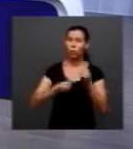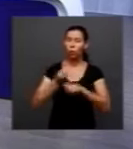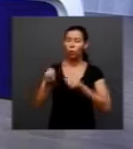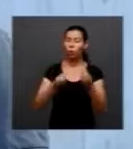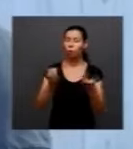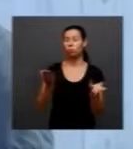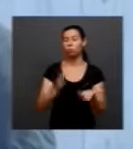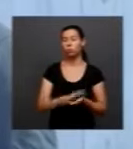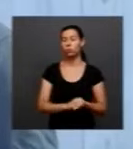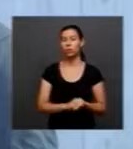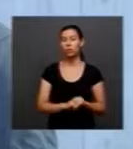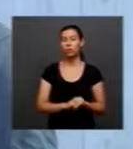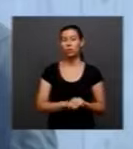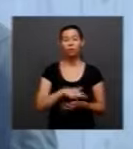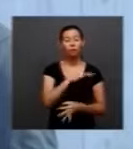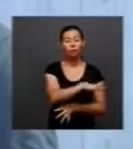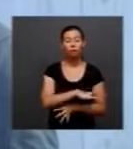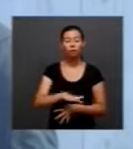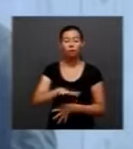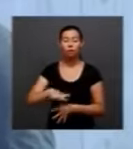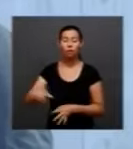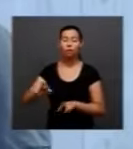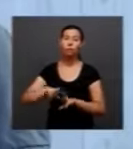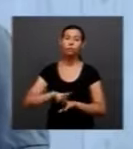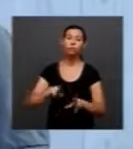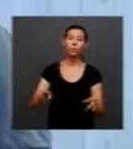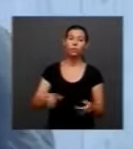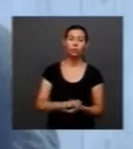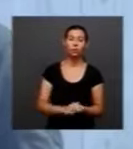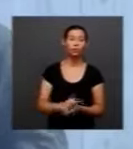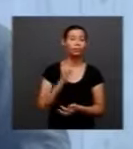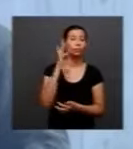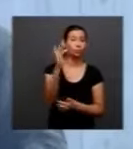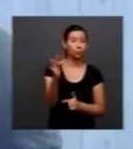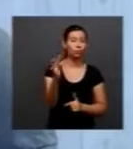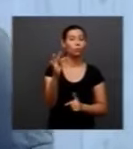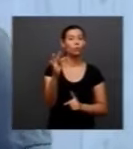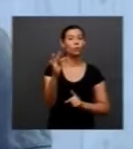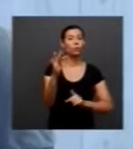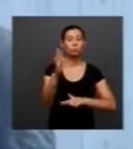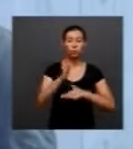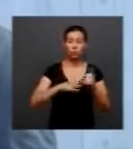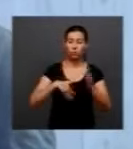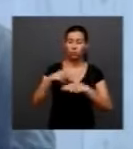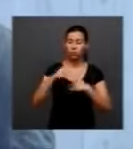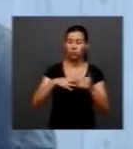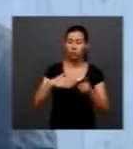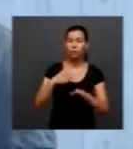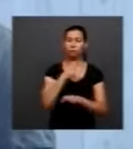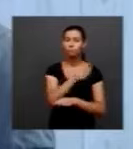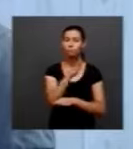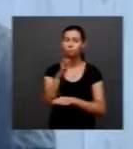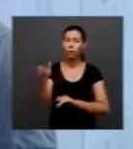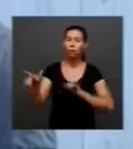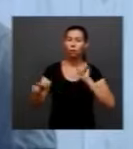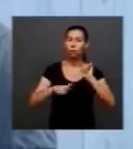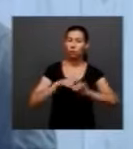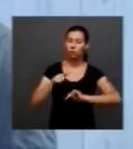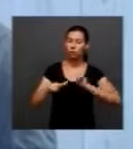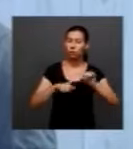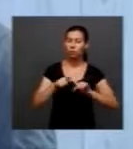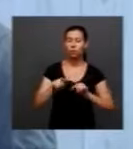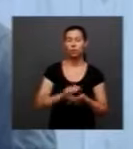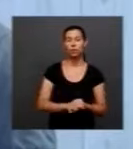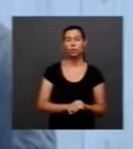Porque vão ser profissionais que vão atuar, profissionais liberais, profissionais da saúde, da educação, que vão atuar no atendimento à